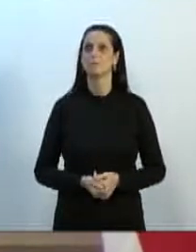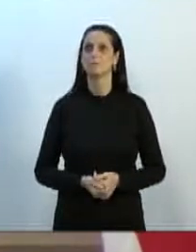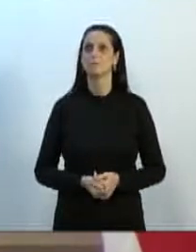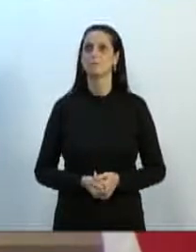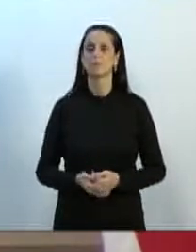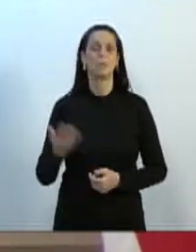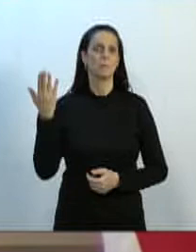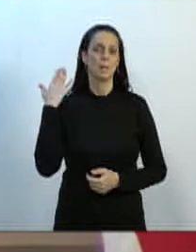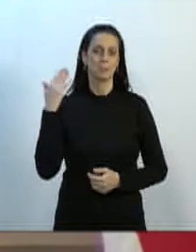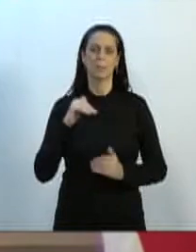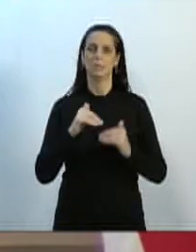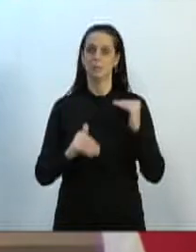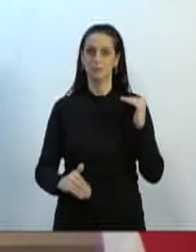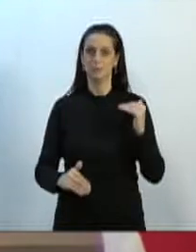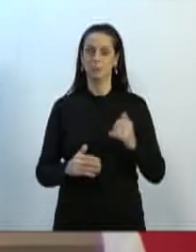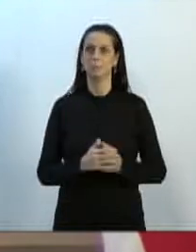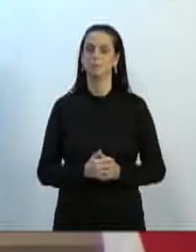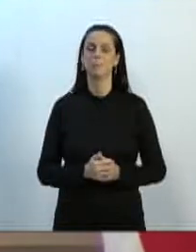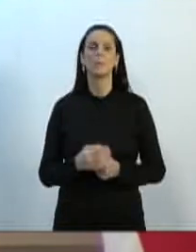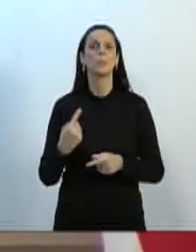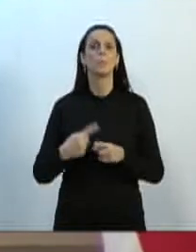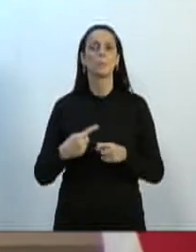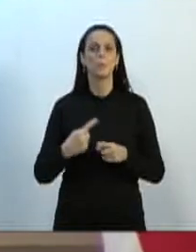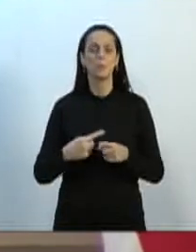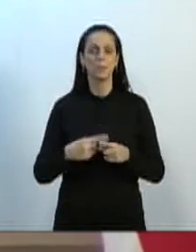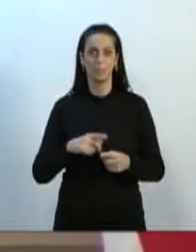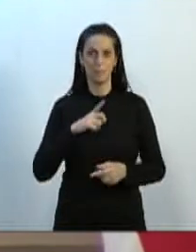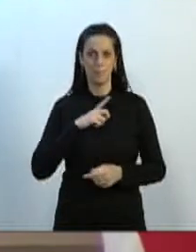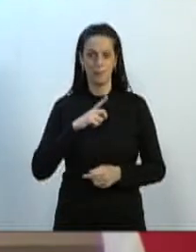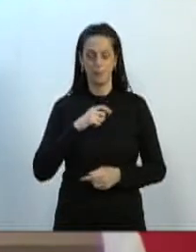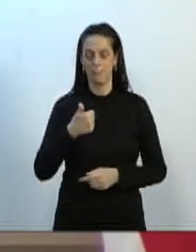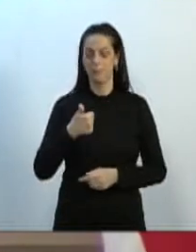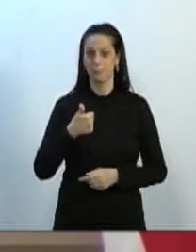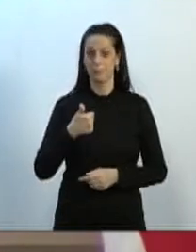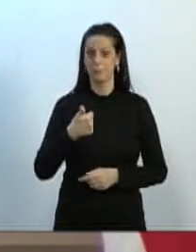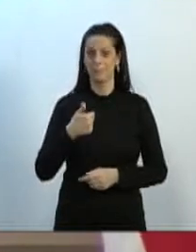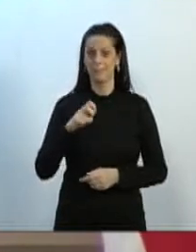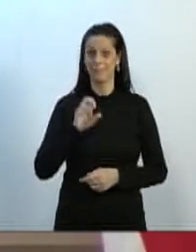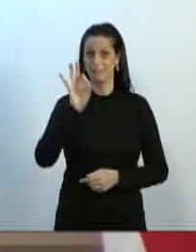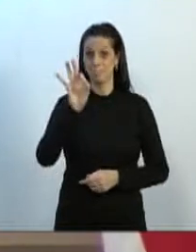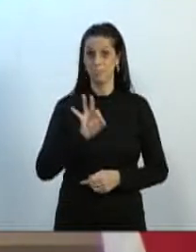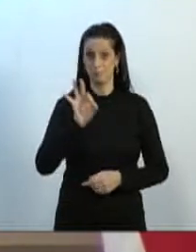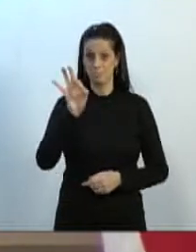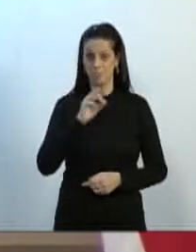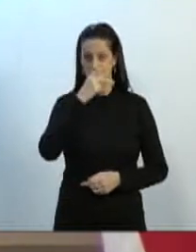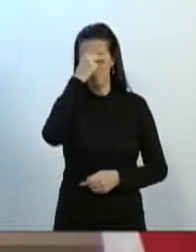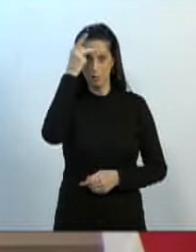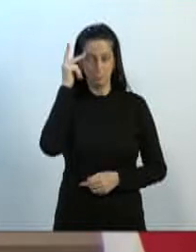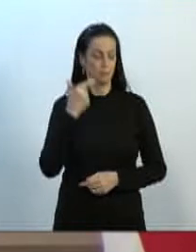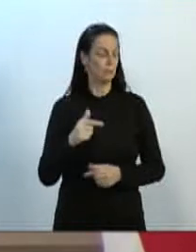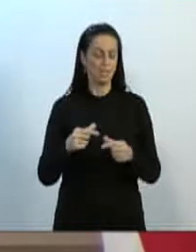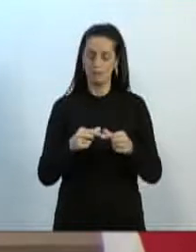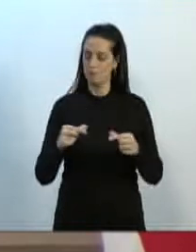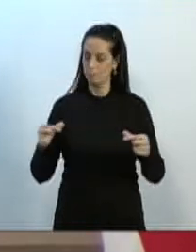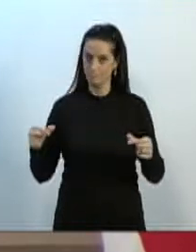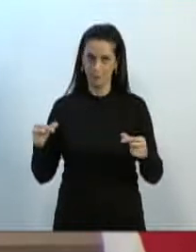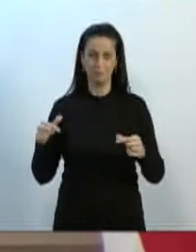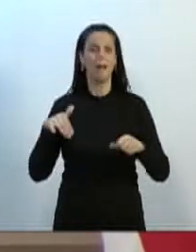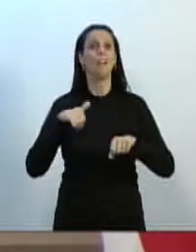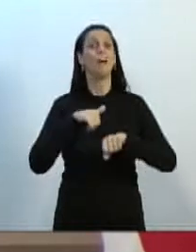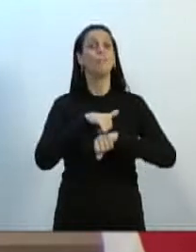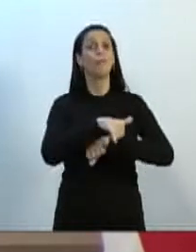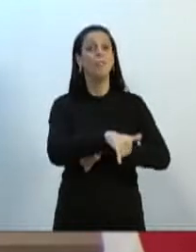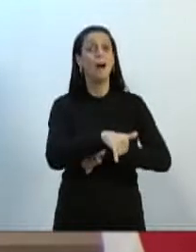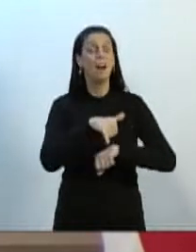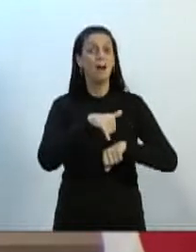Proposto pelo projeto da pobreza menstrual, que afeta em 15% os estudantes que deixam de frequentar a escola por não terem como